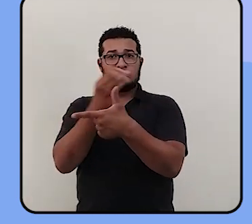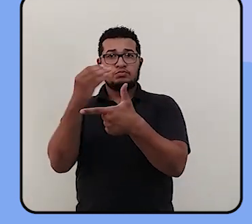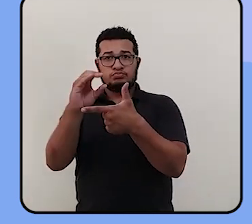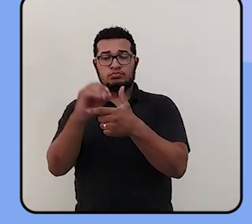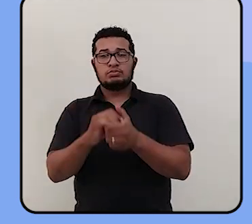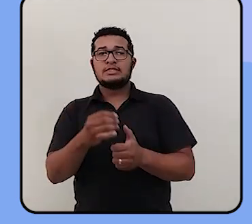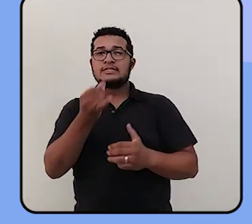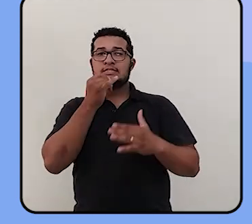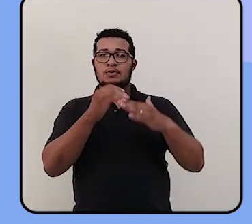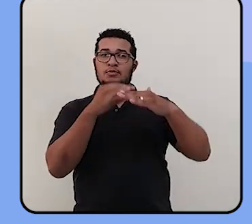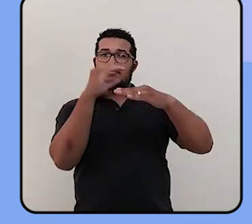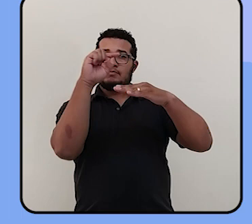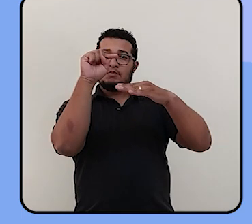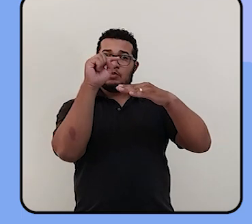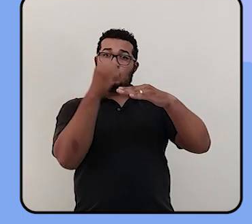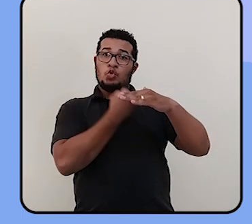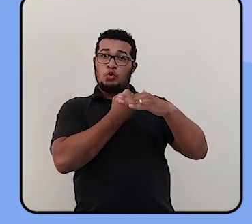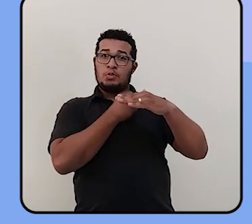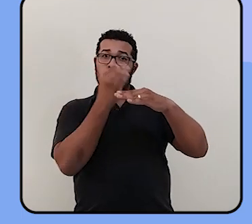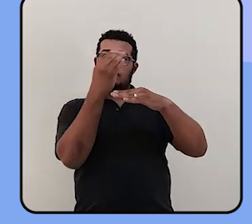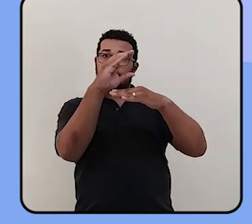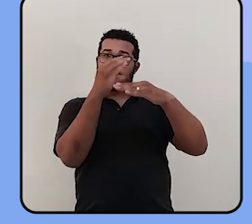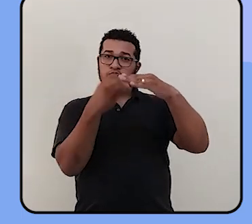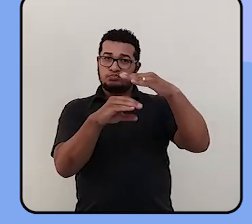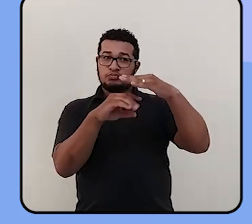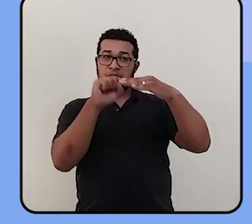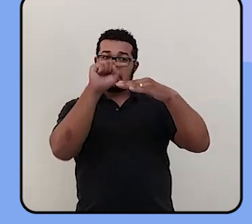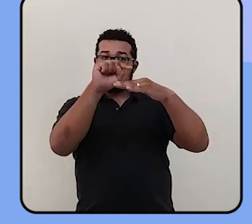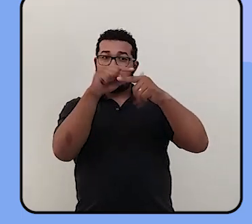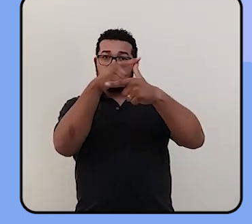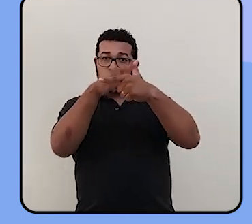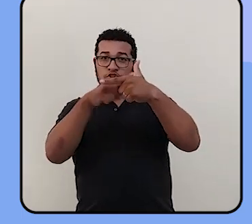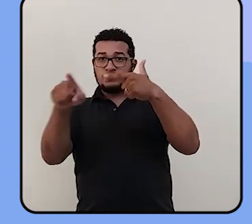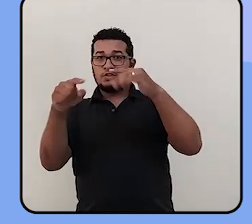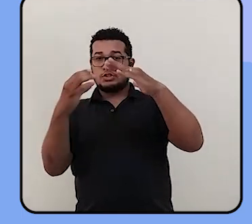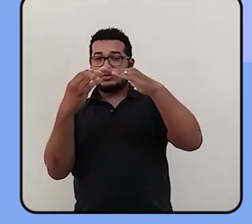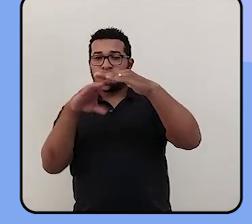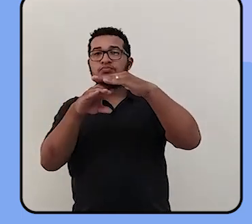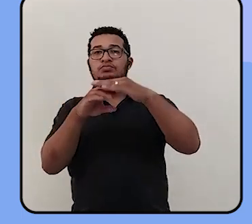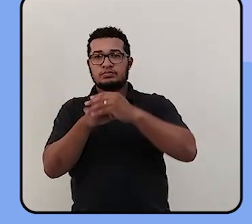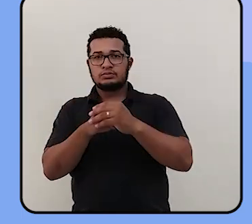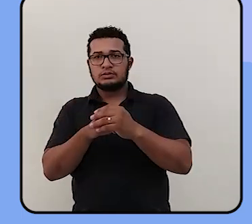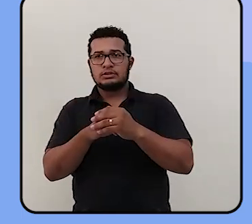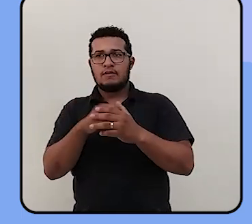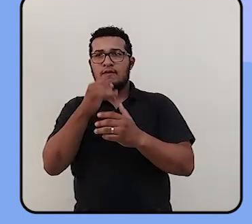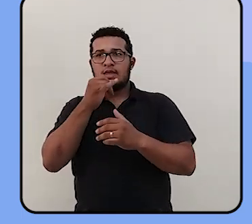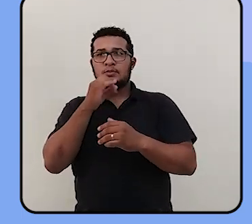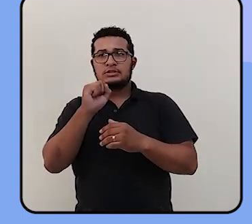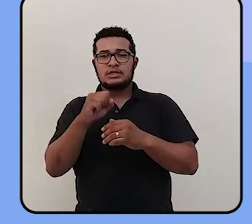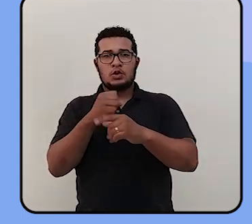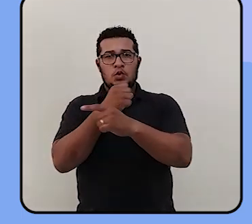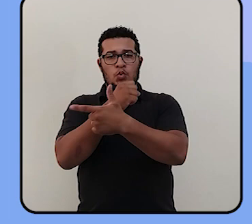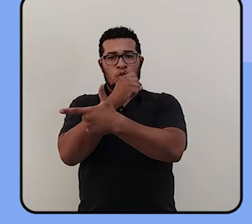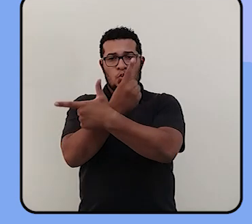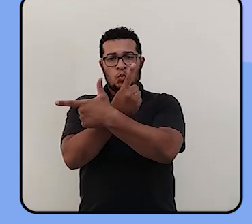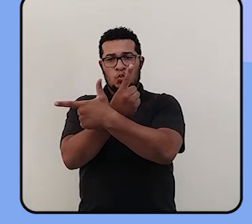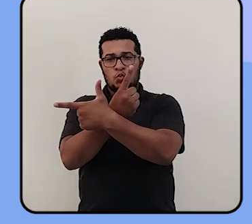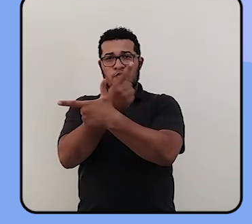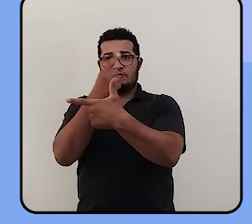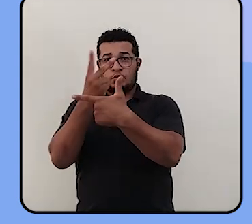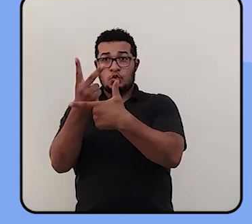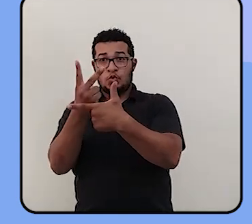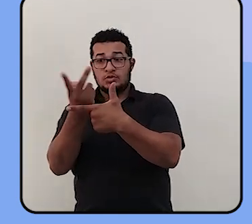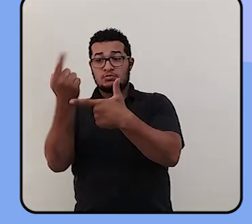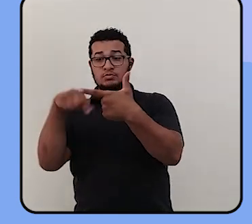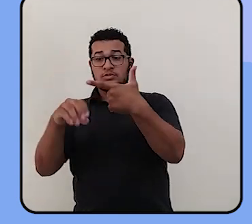o antecedente e dividir pelo consequente. Dá uma olhada aí. 1 dividido por 2 dá 0,5.